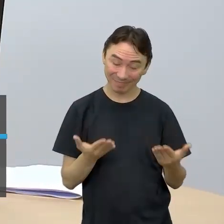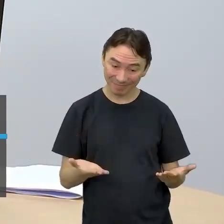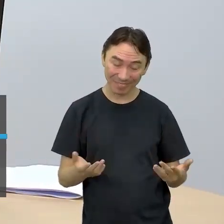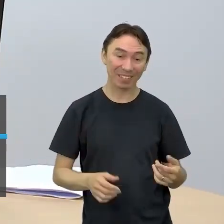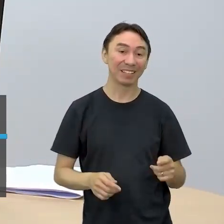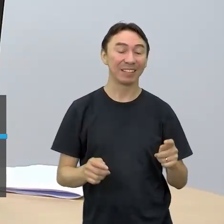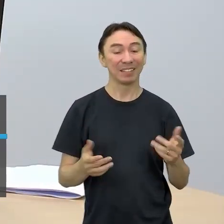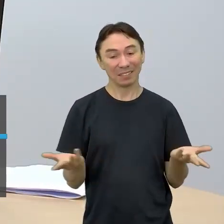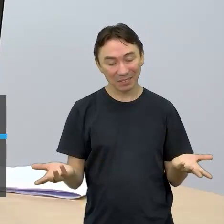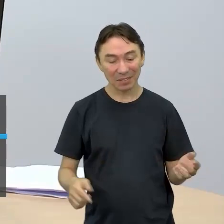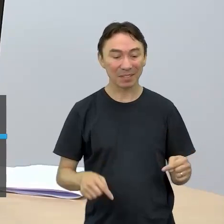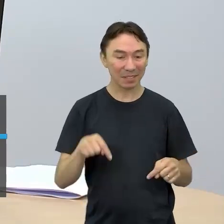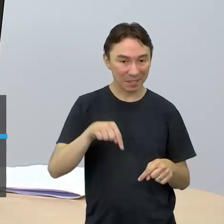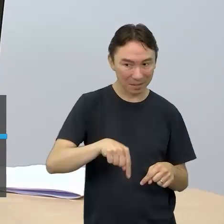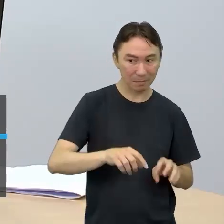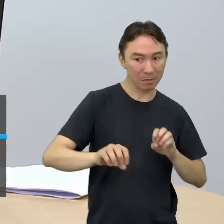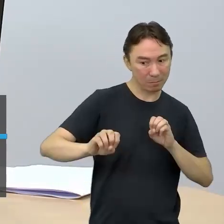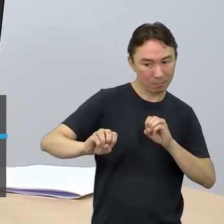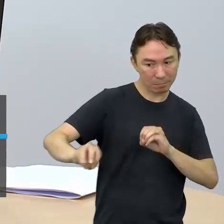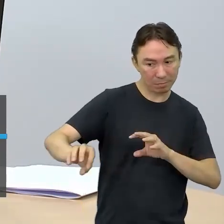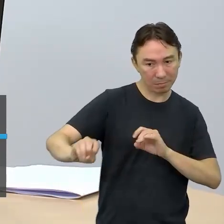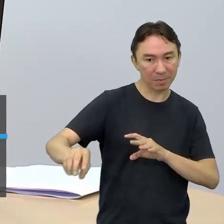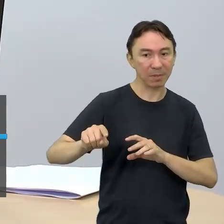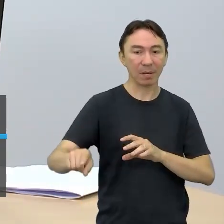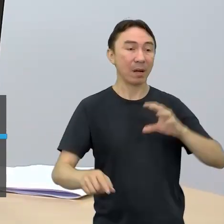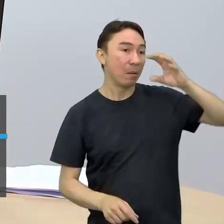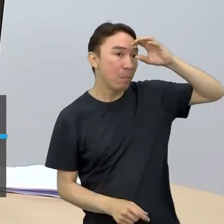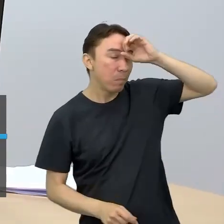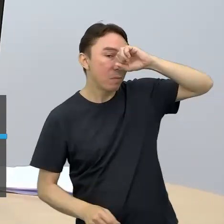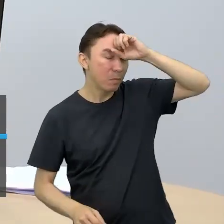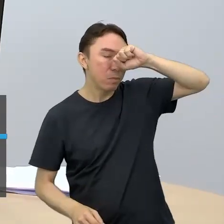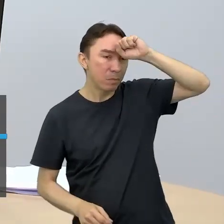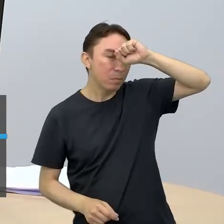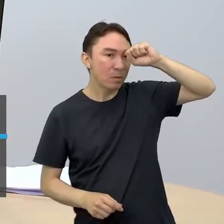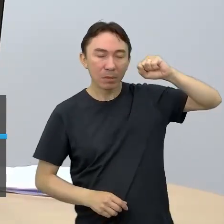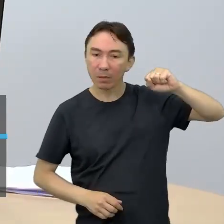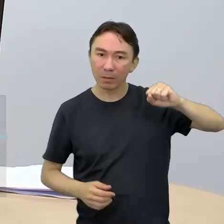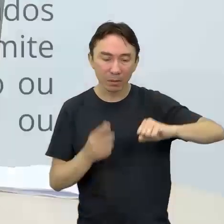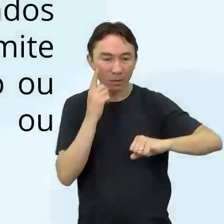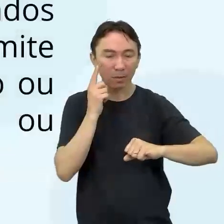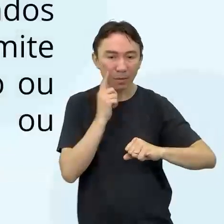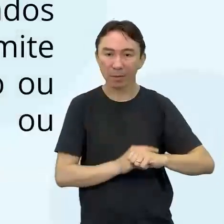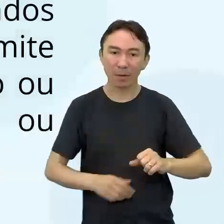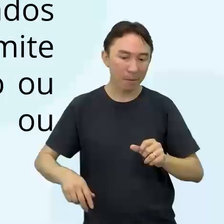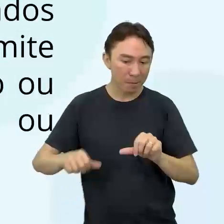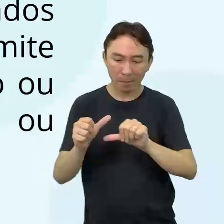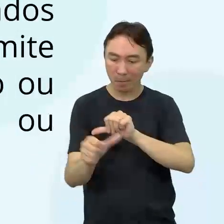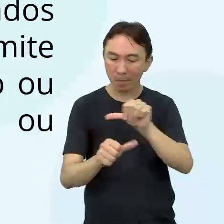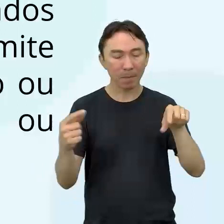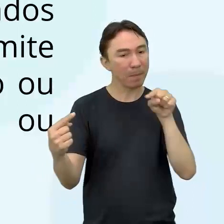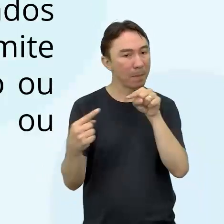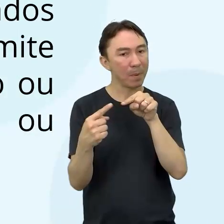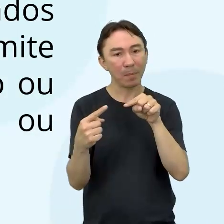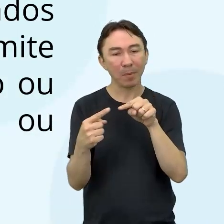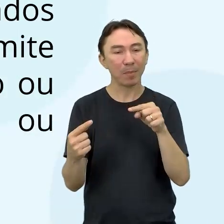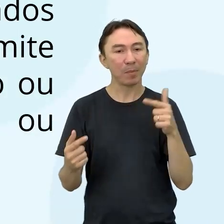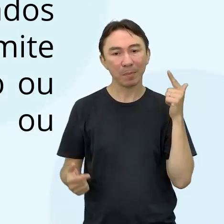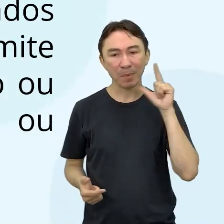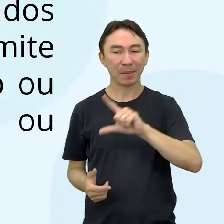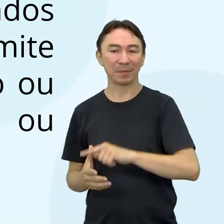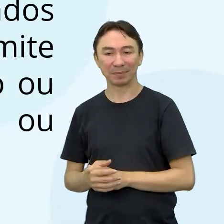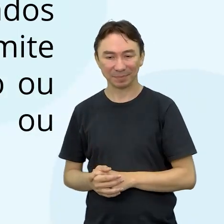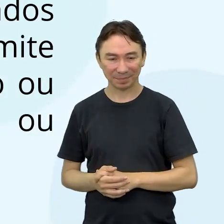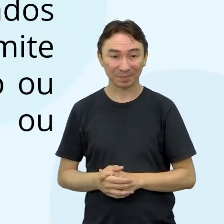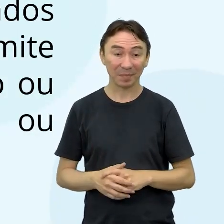processo de ensino-aprendizagem. O próximo item, que é o de debates, por gentileza, na tela. Então, ele vai fechar